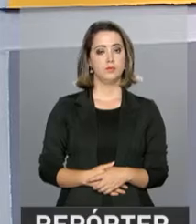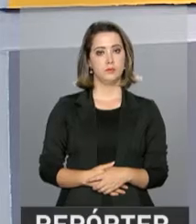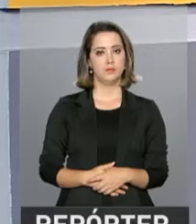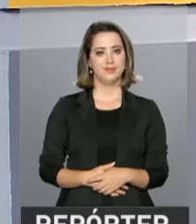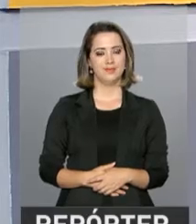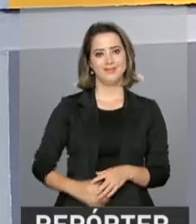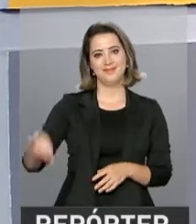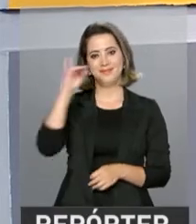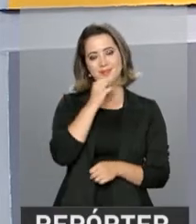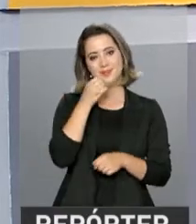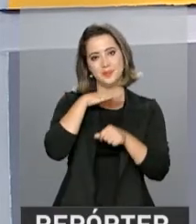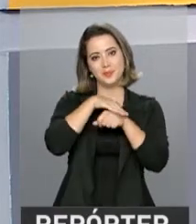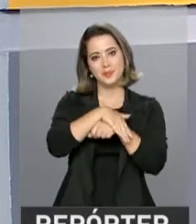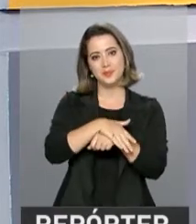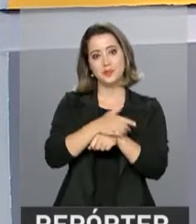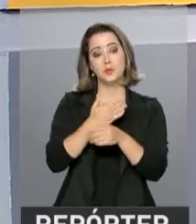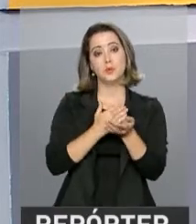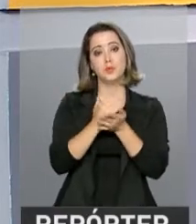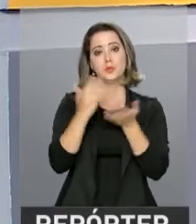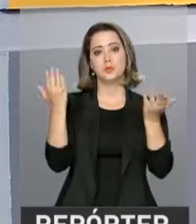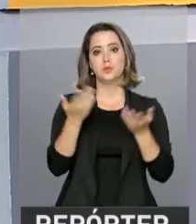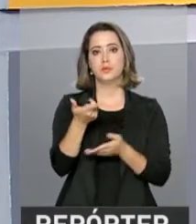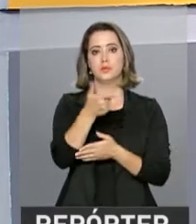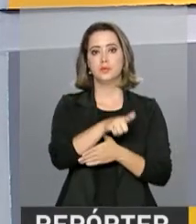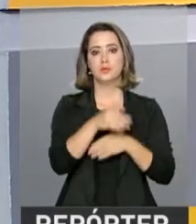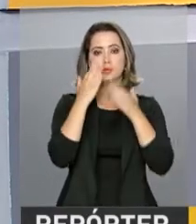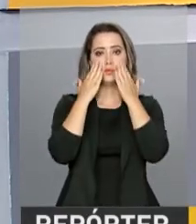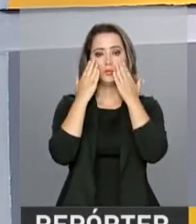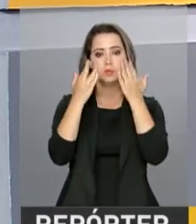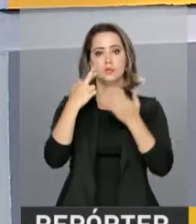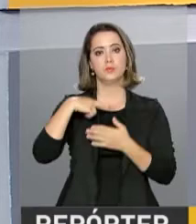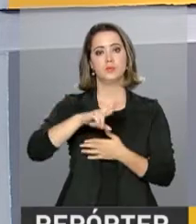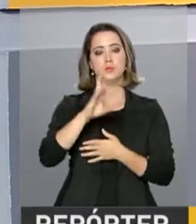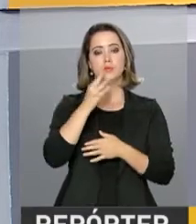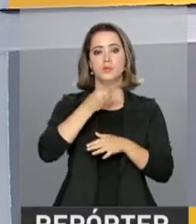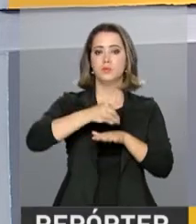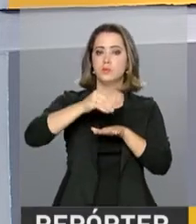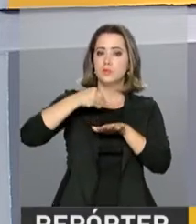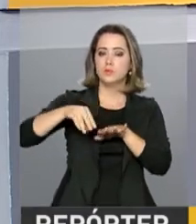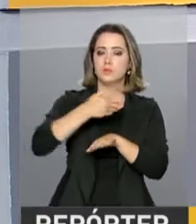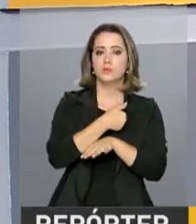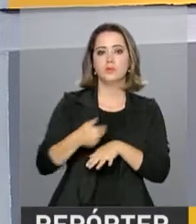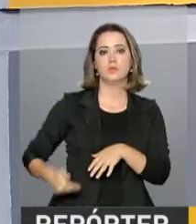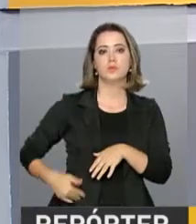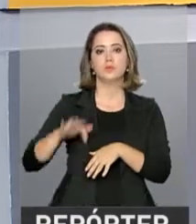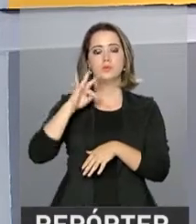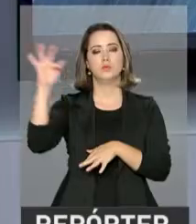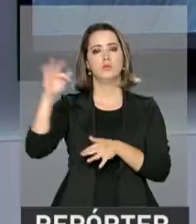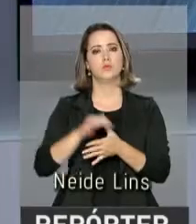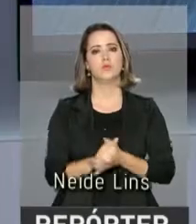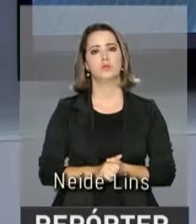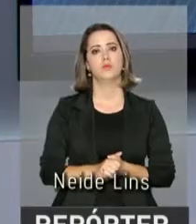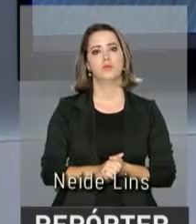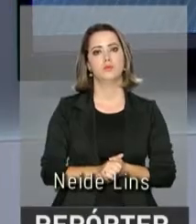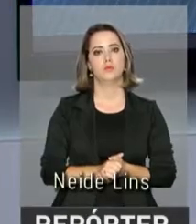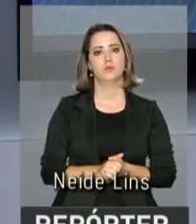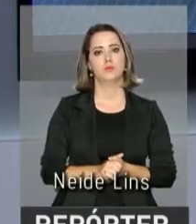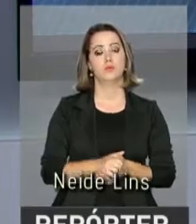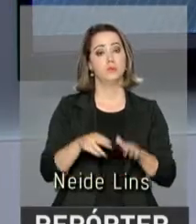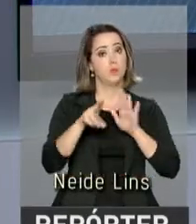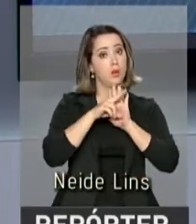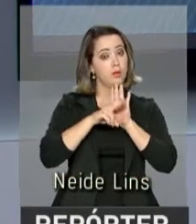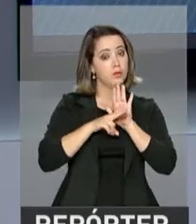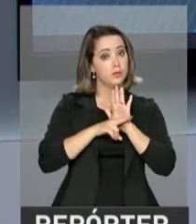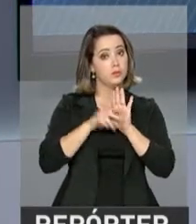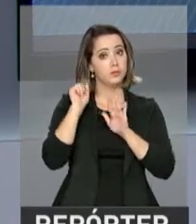olá boa noite começa agora mais um repórter nbr com as notícias do governo federal à reforma